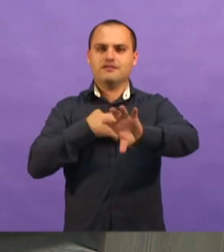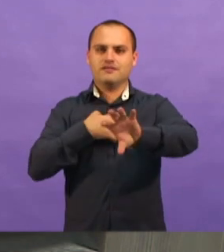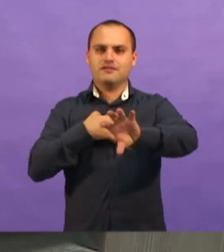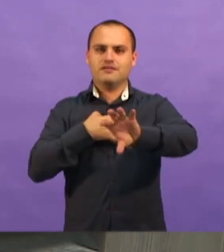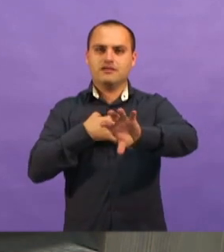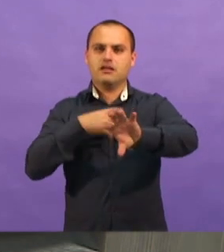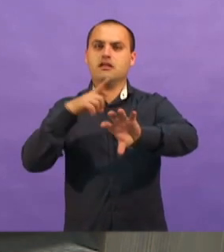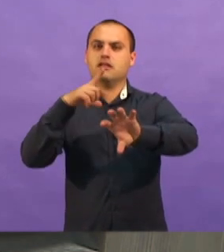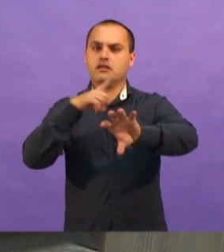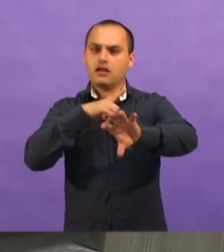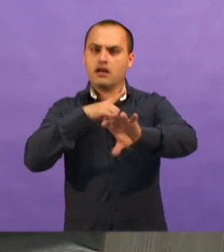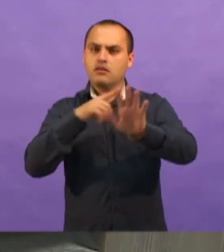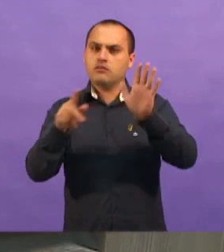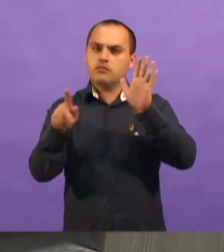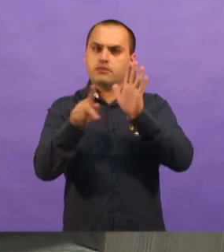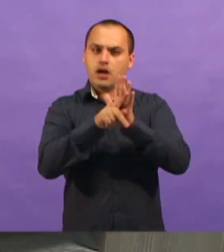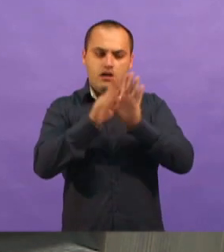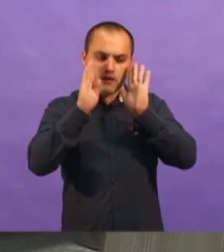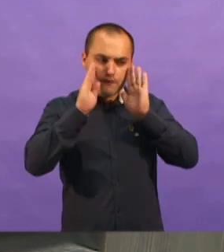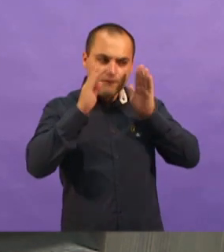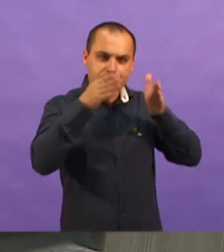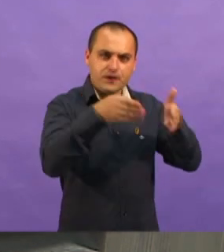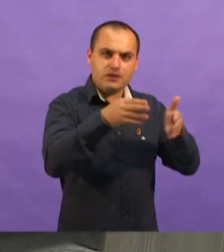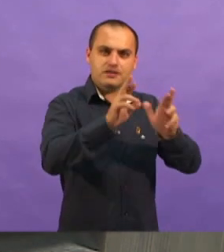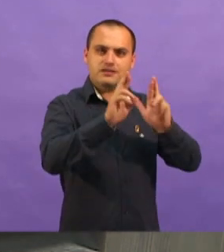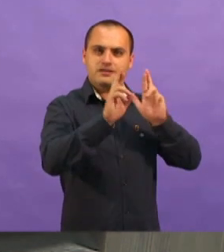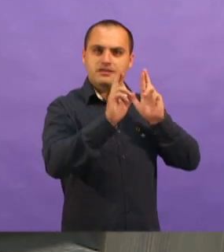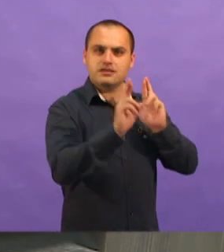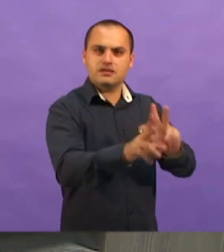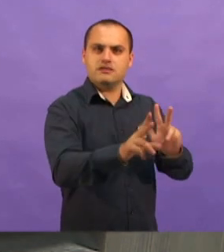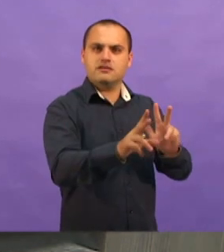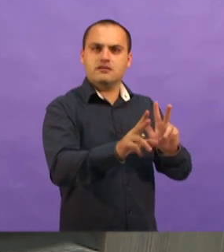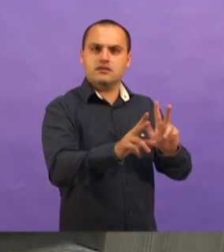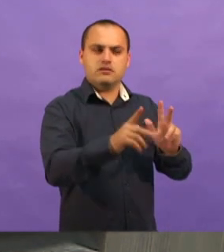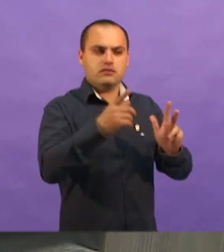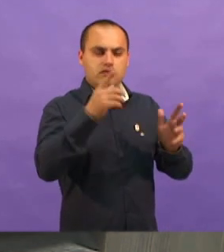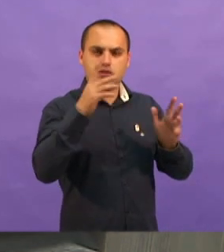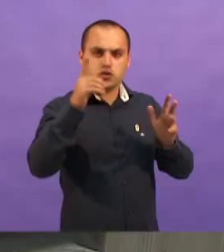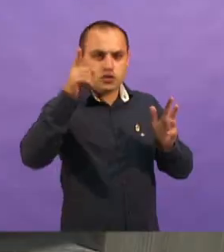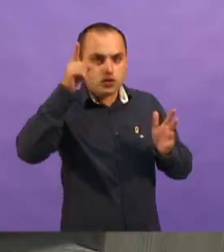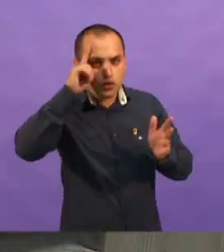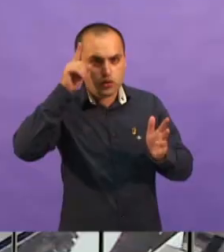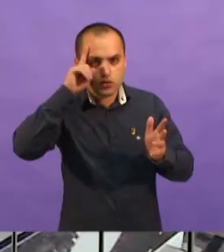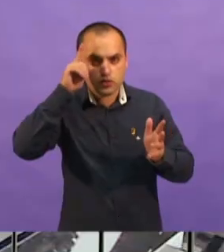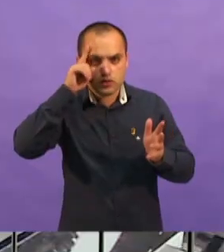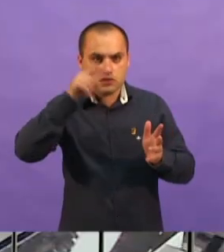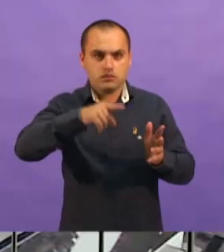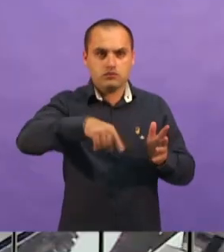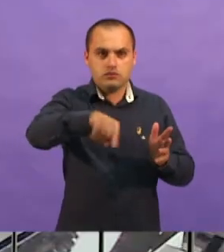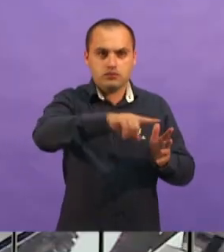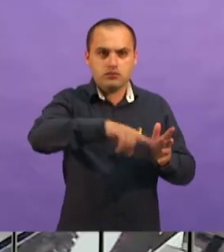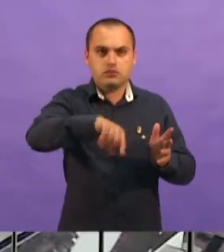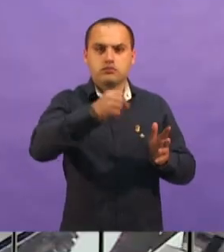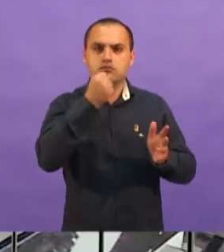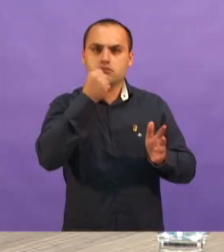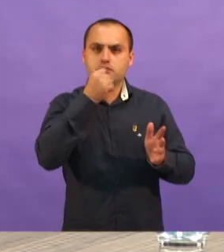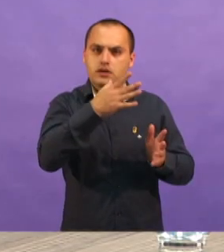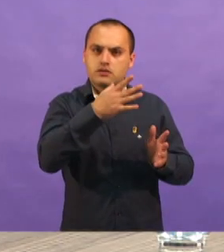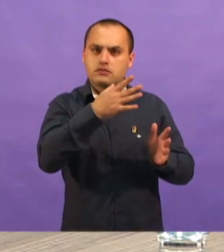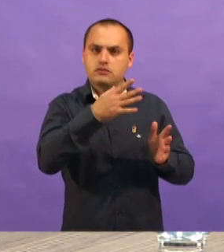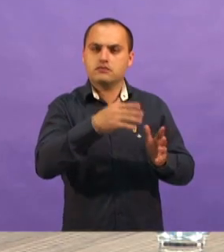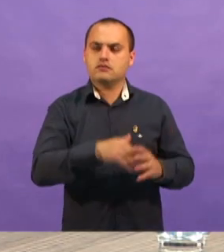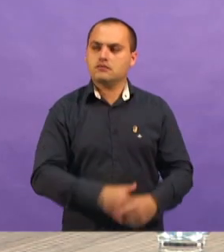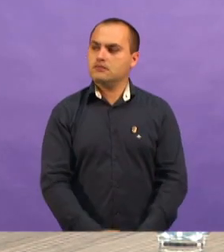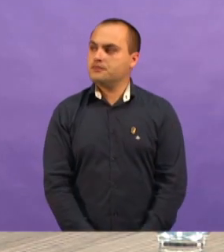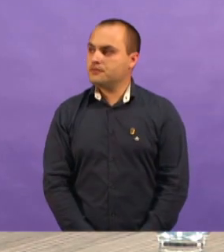termos umas tratativas mais diferentes no aspecto do dia a dia, né? Para o seu bem, para o bem de todo mundo. O Anuário de